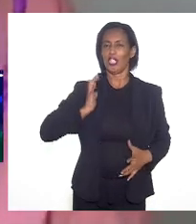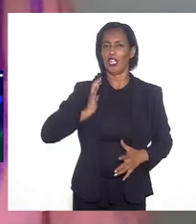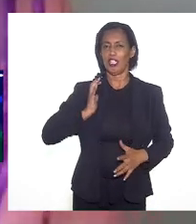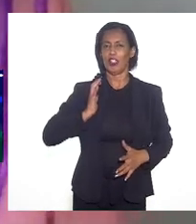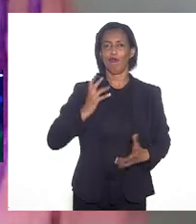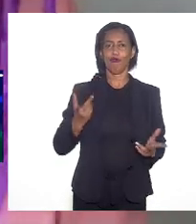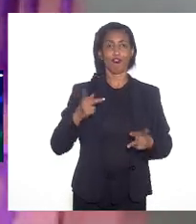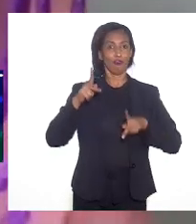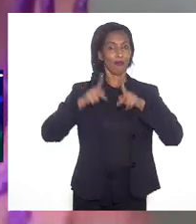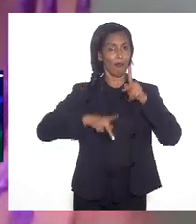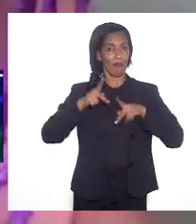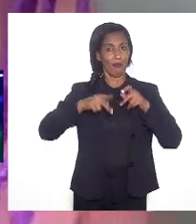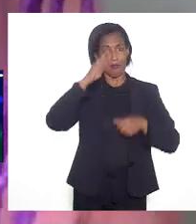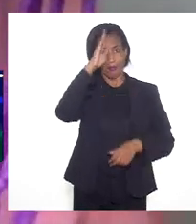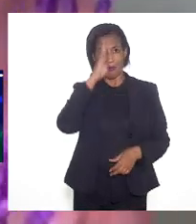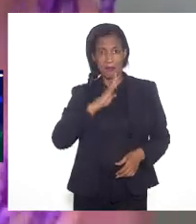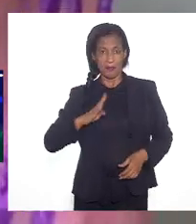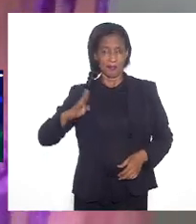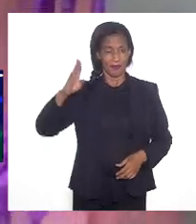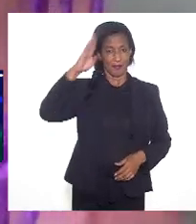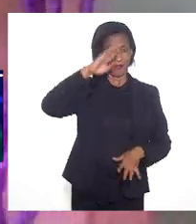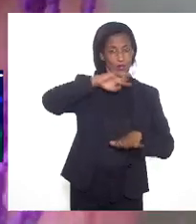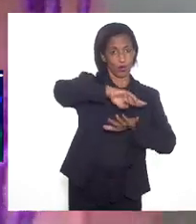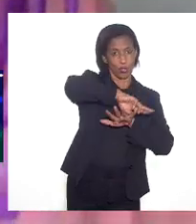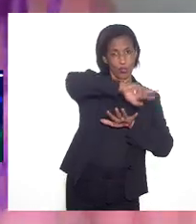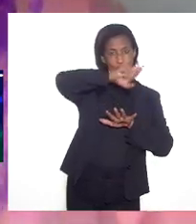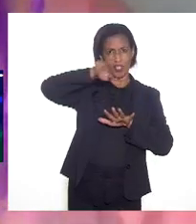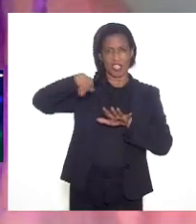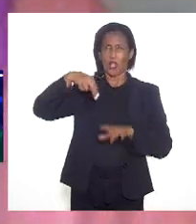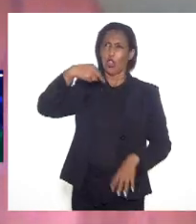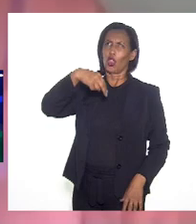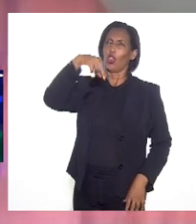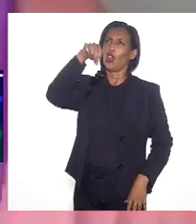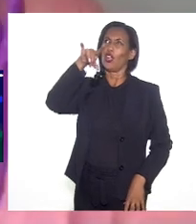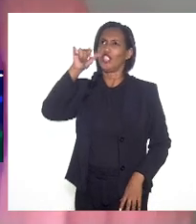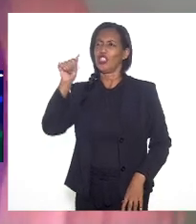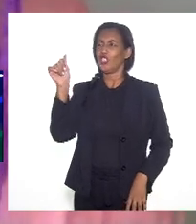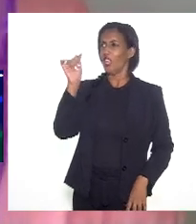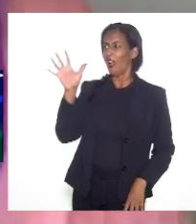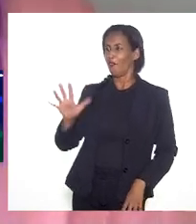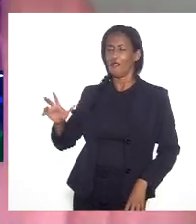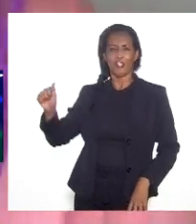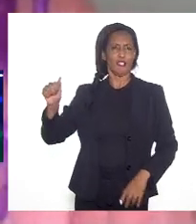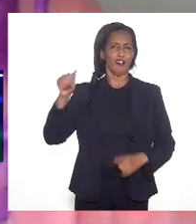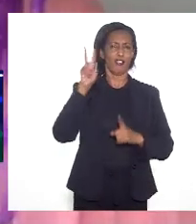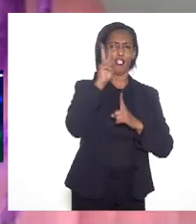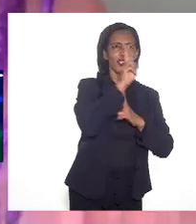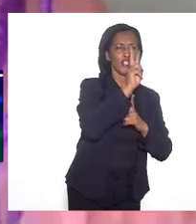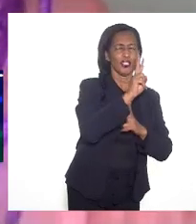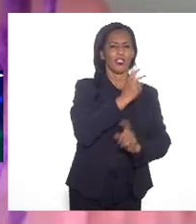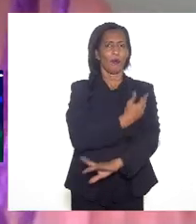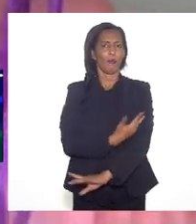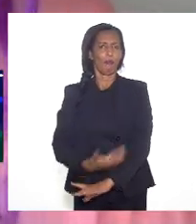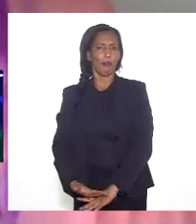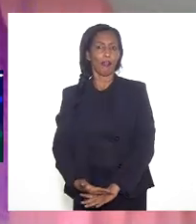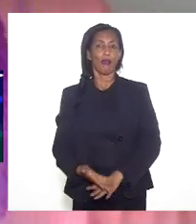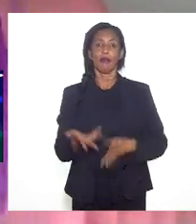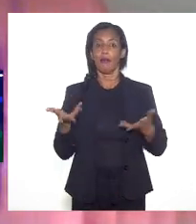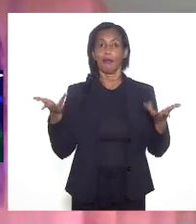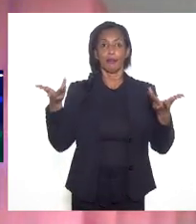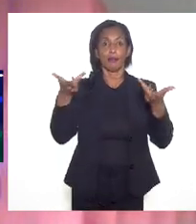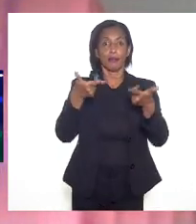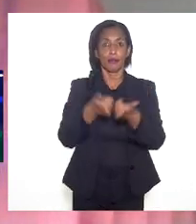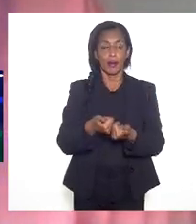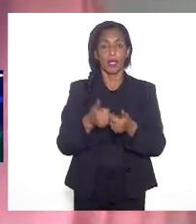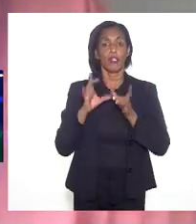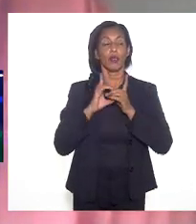o povo brasileiro, em sua diversidade, nordestinos, africanos, indígenas, brancos, é soberano e a